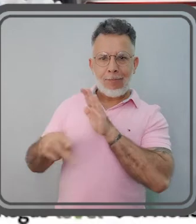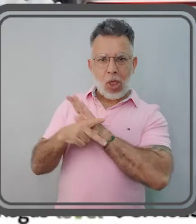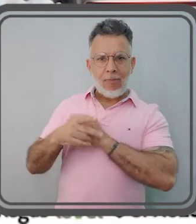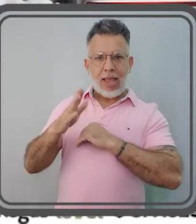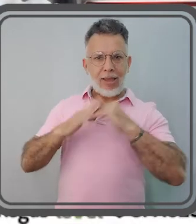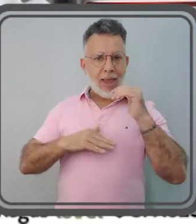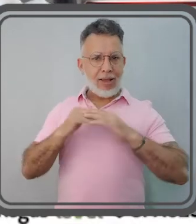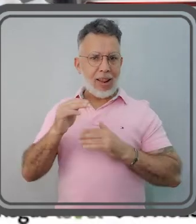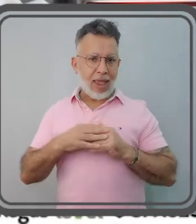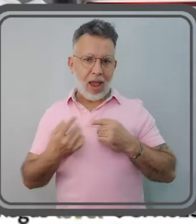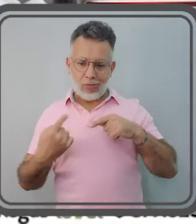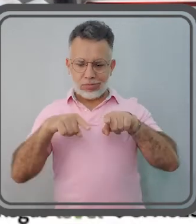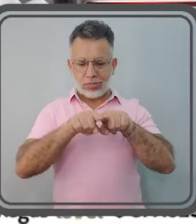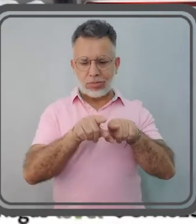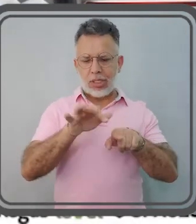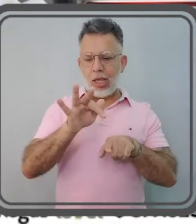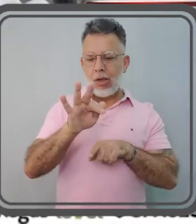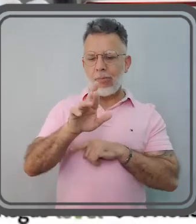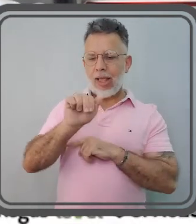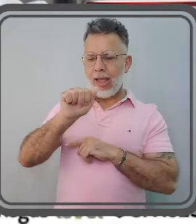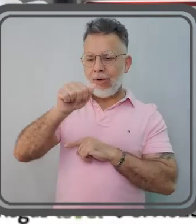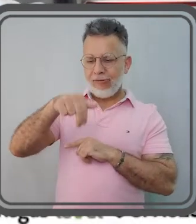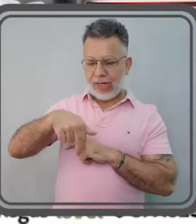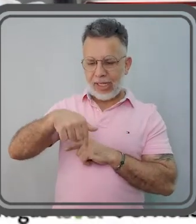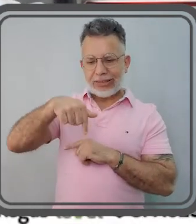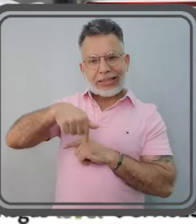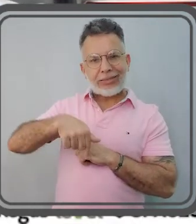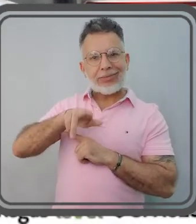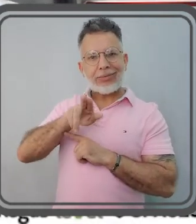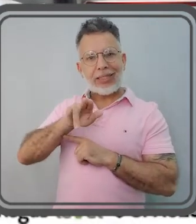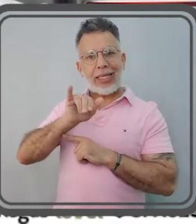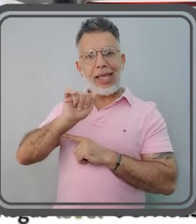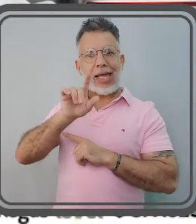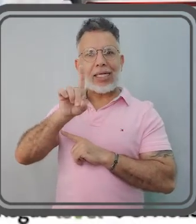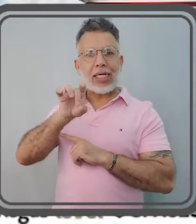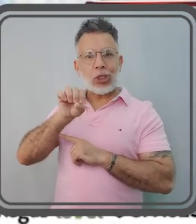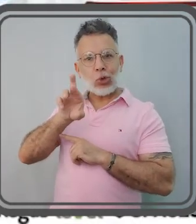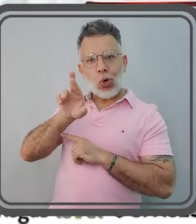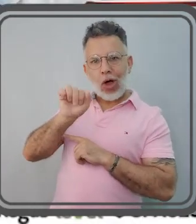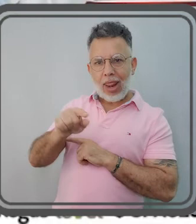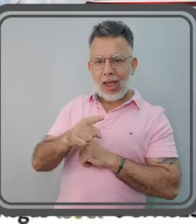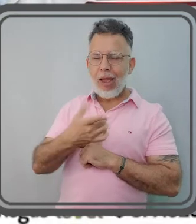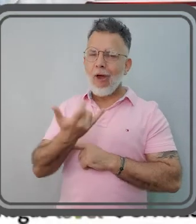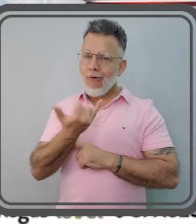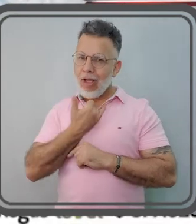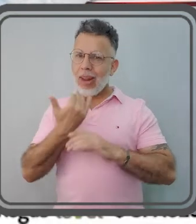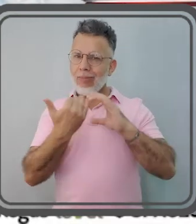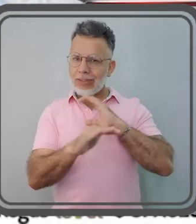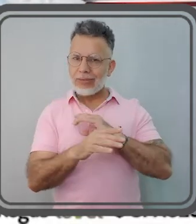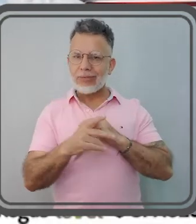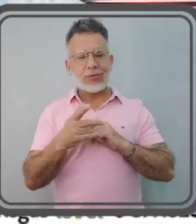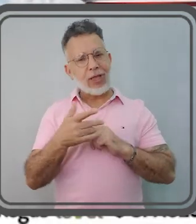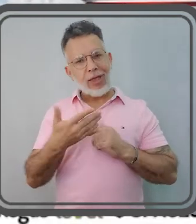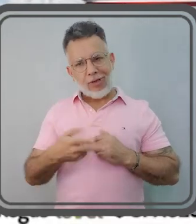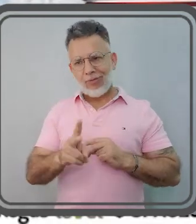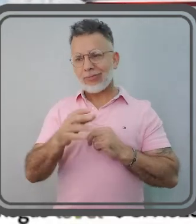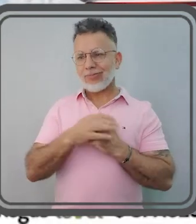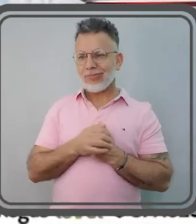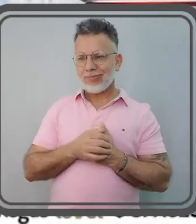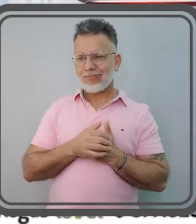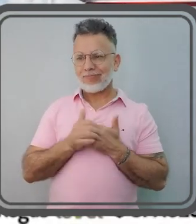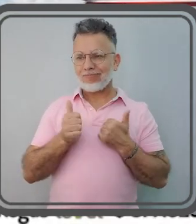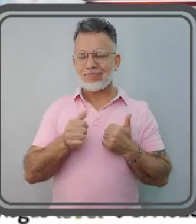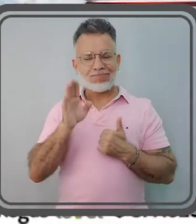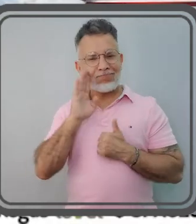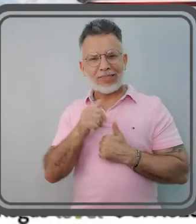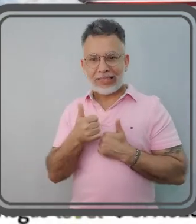descer suas considerações finais e vamos em frente. Legal. Cara, é o seguinte, nós escrevemos um livro, eu e a Bruna,